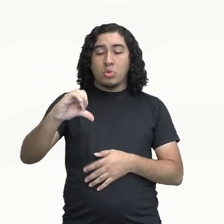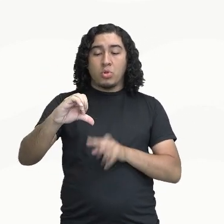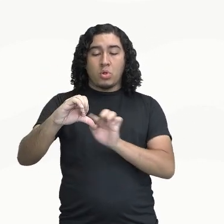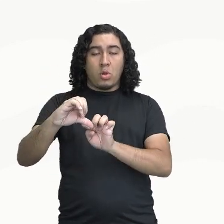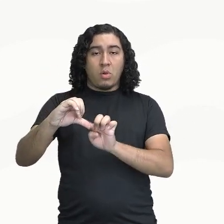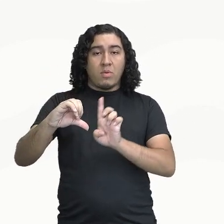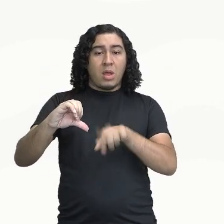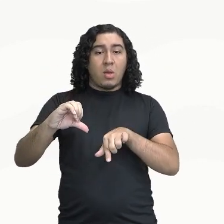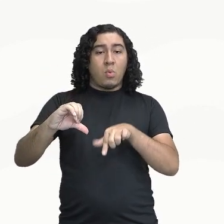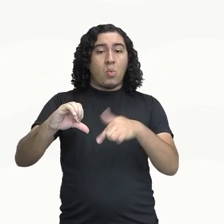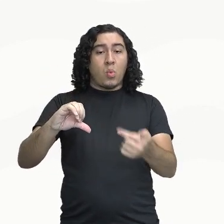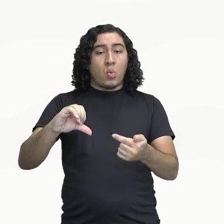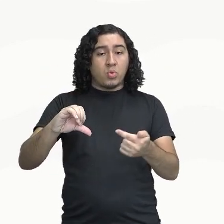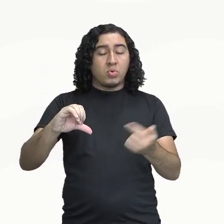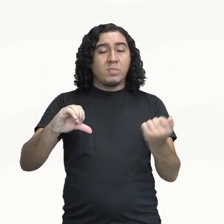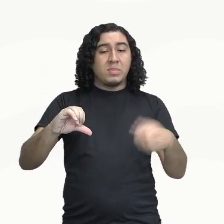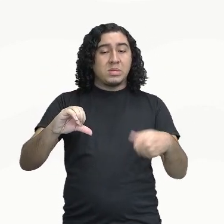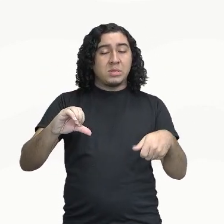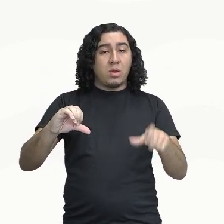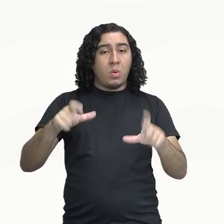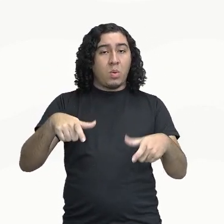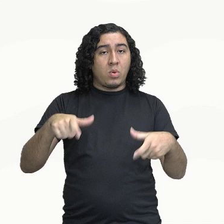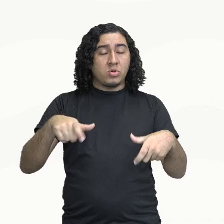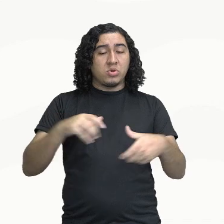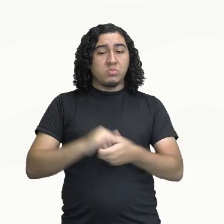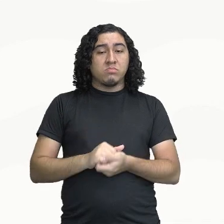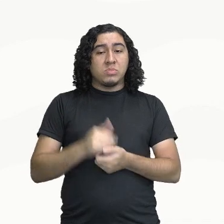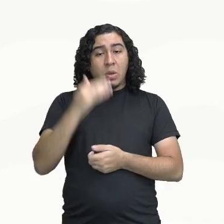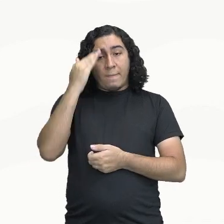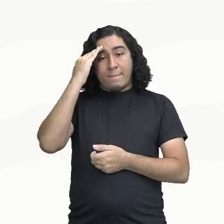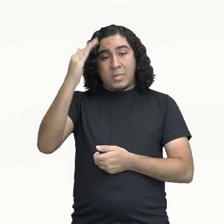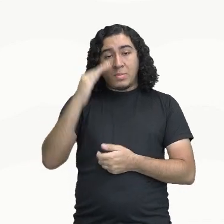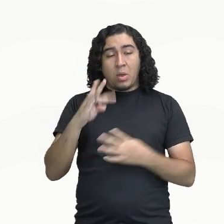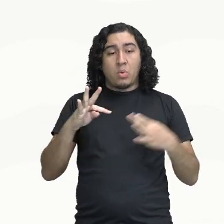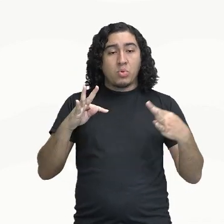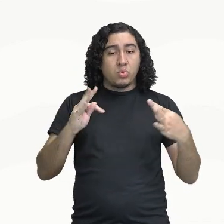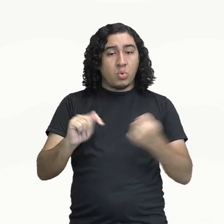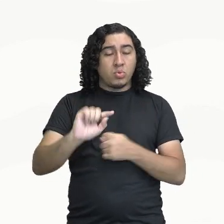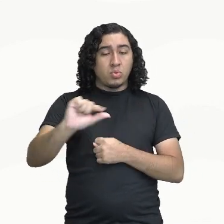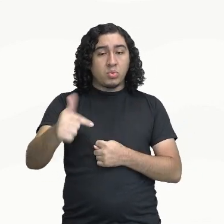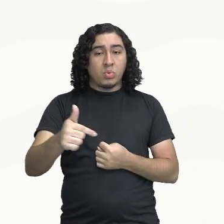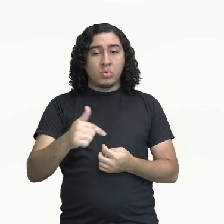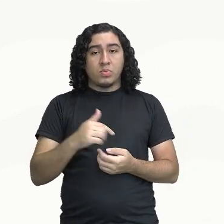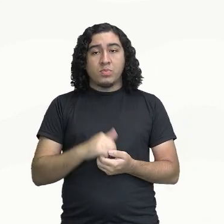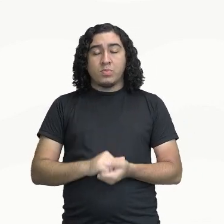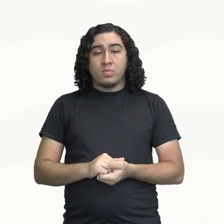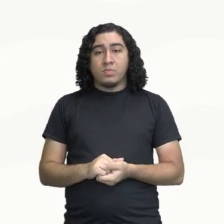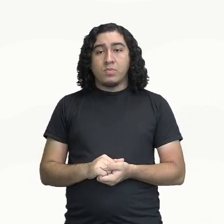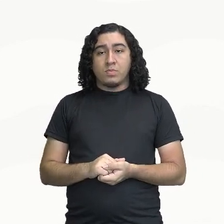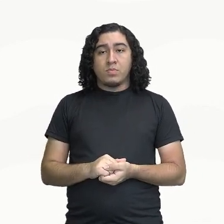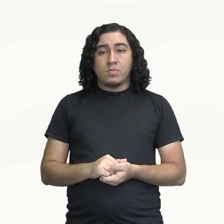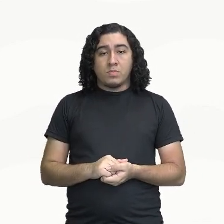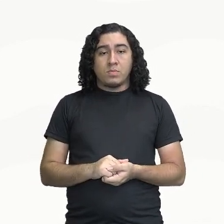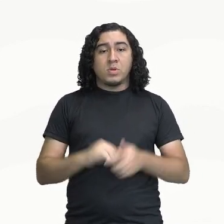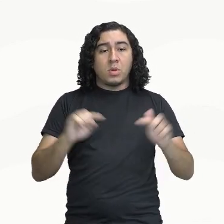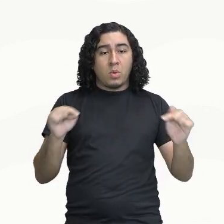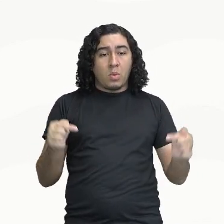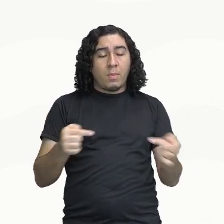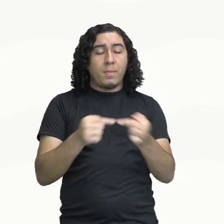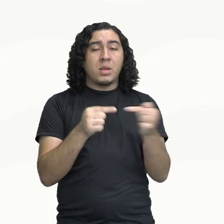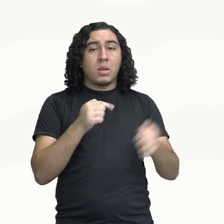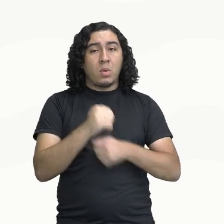o outro valor que estará no centro de todos os valores que correspondem aos